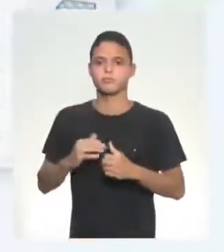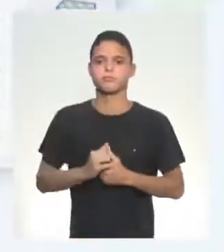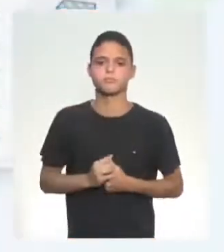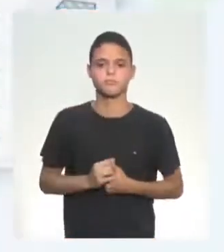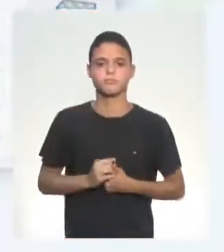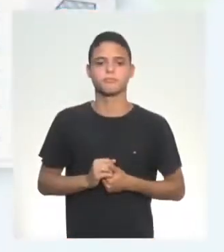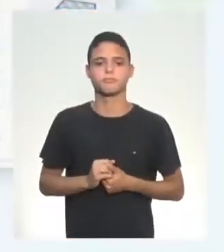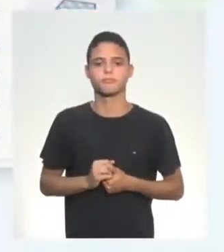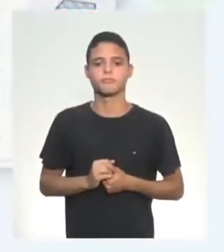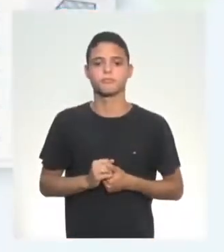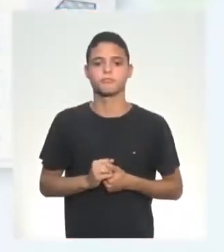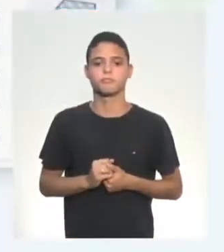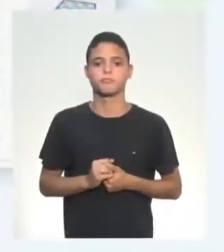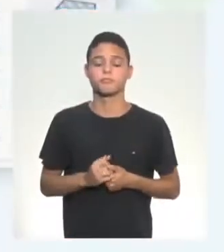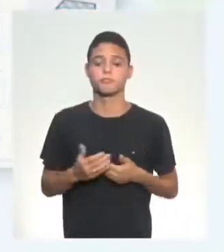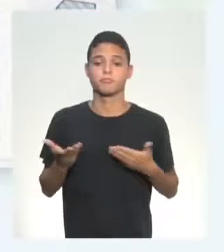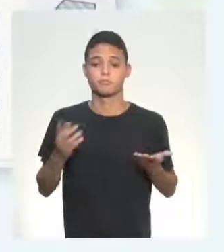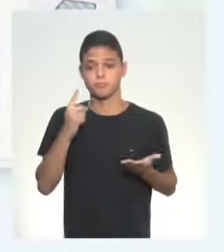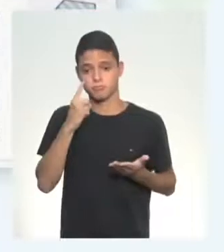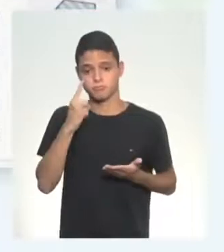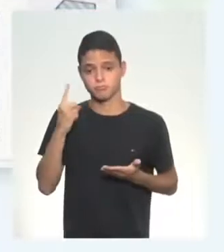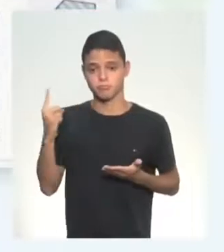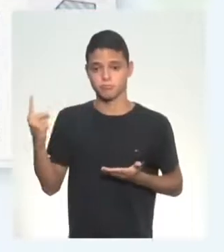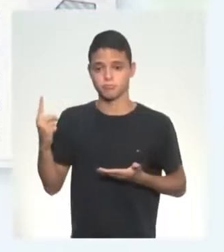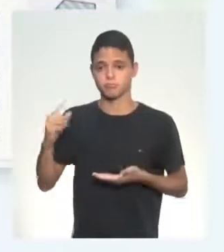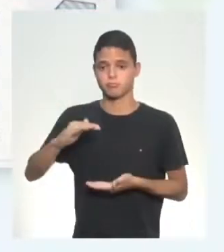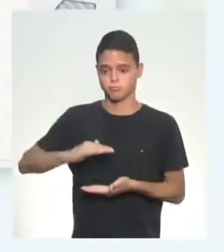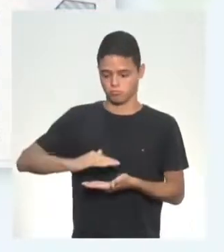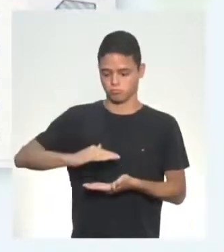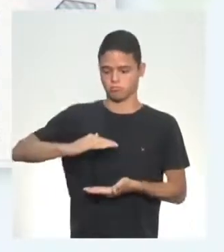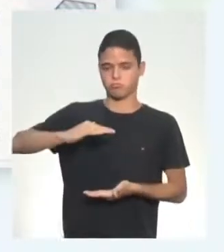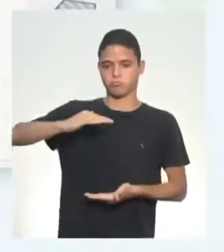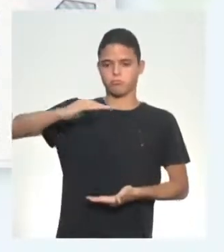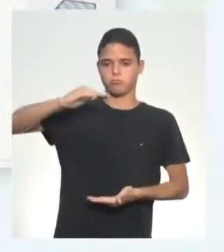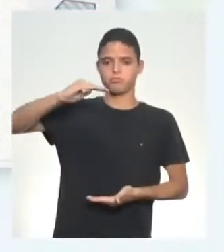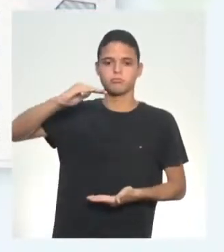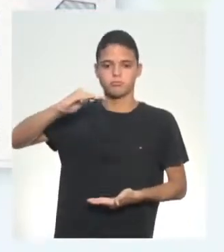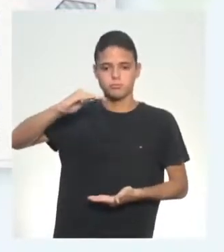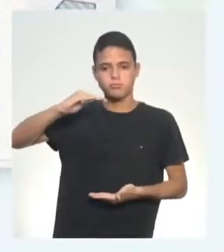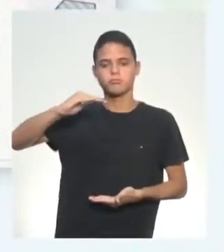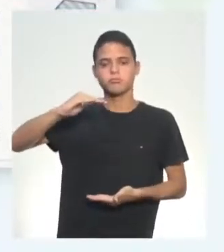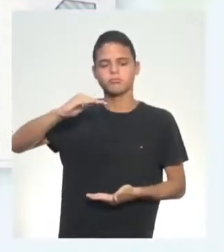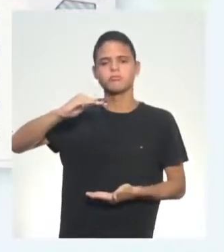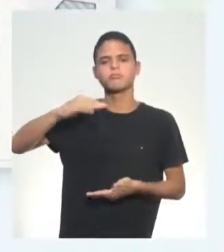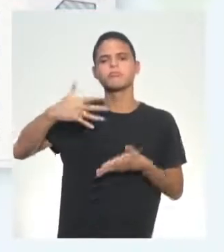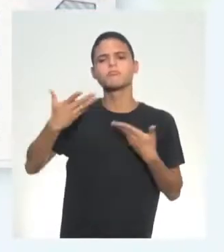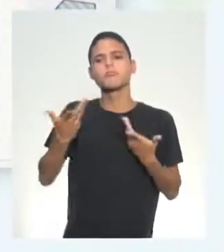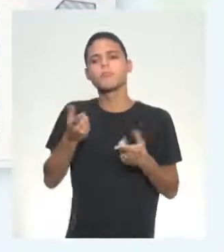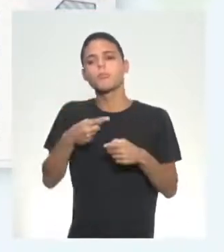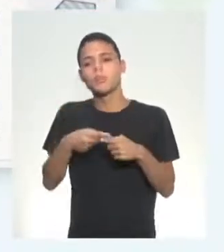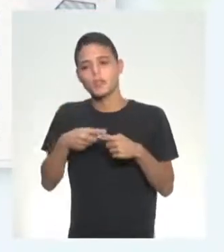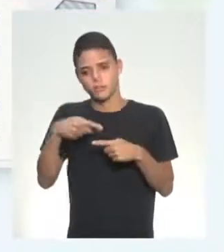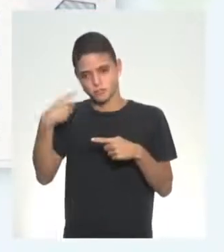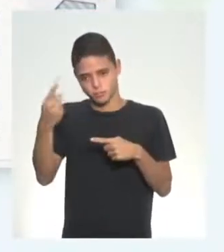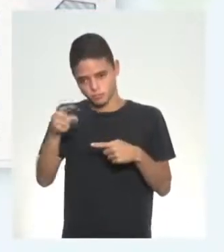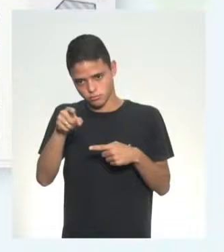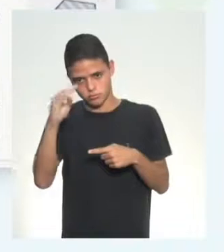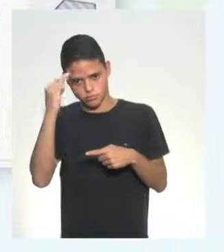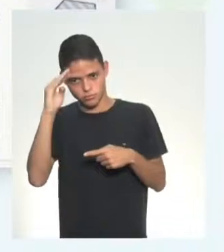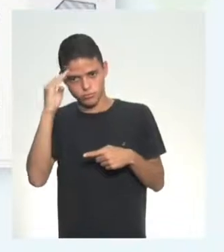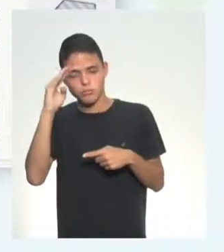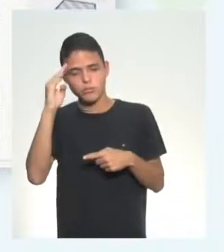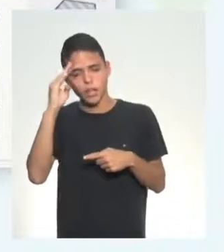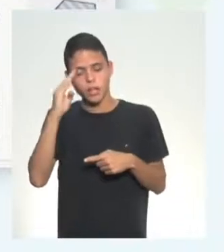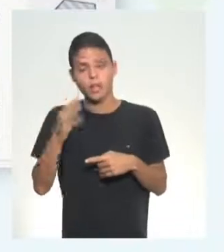Bom, eu vou deixá-la um pouco mais alta e vocês já vão entender por quê. E além disso, com ela selecionada